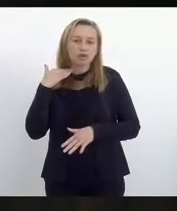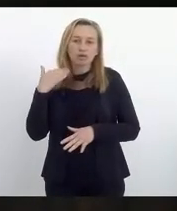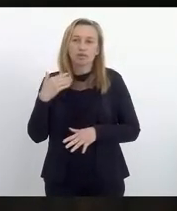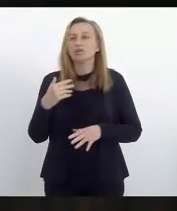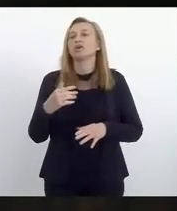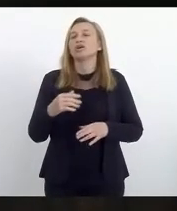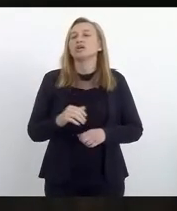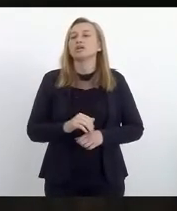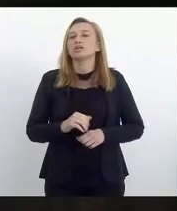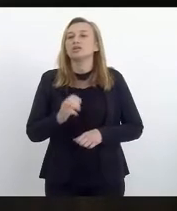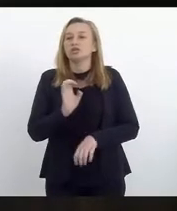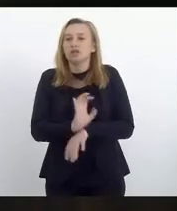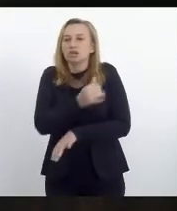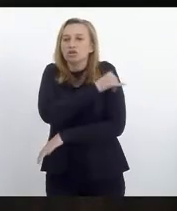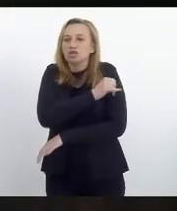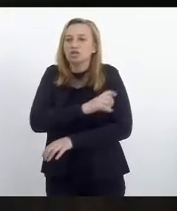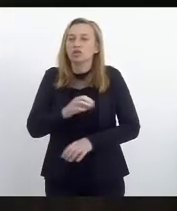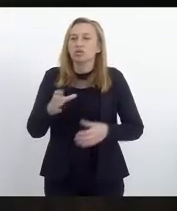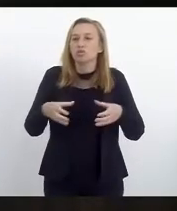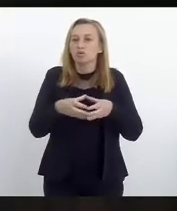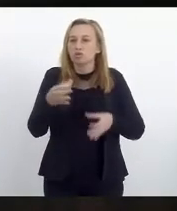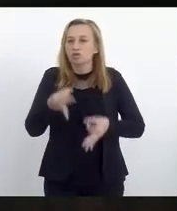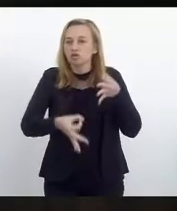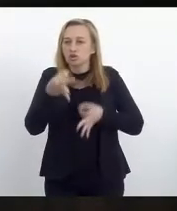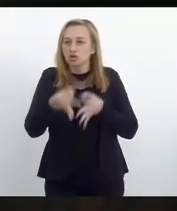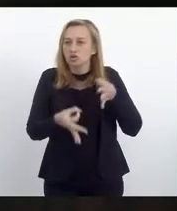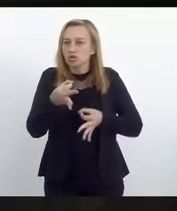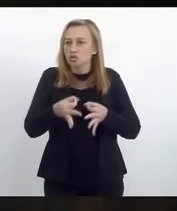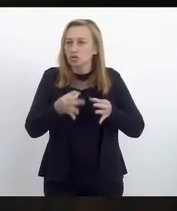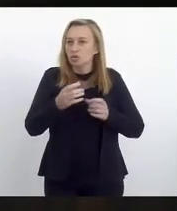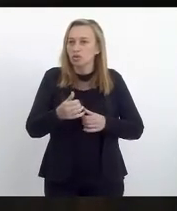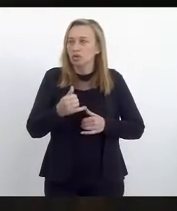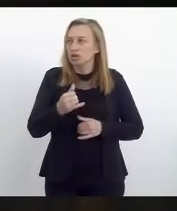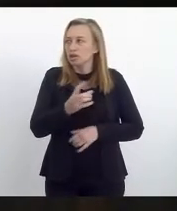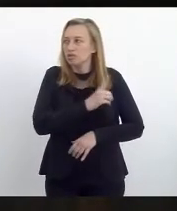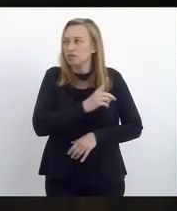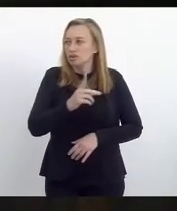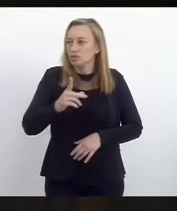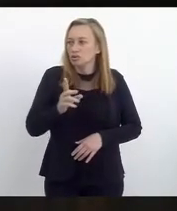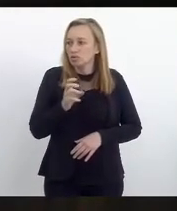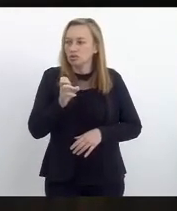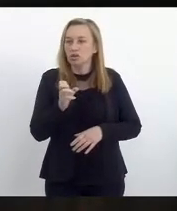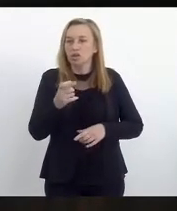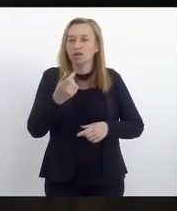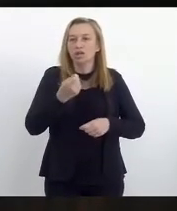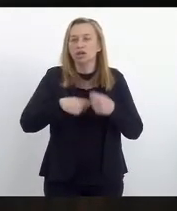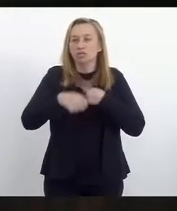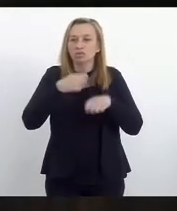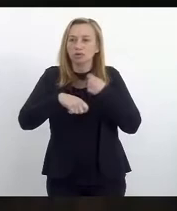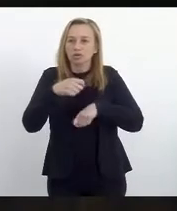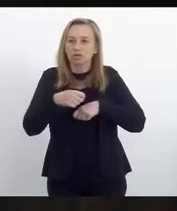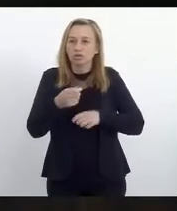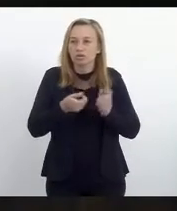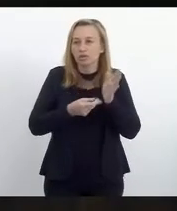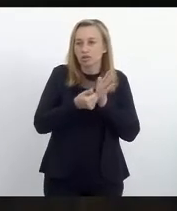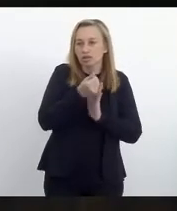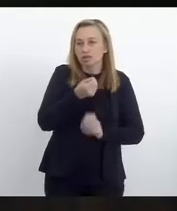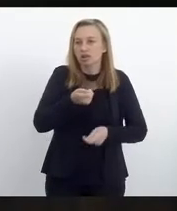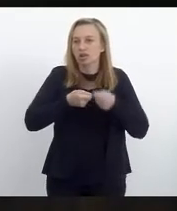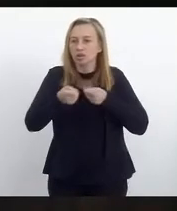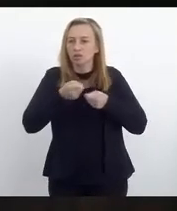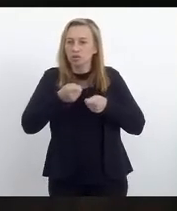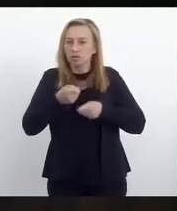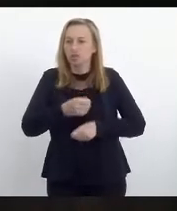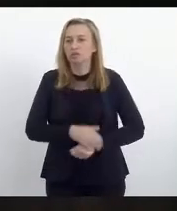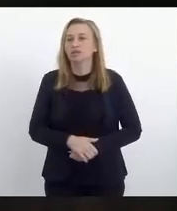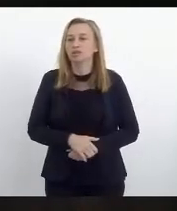Janeiro. Pendente do parecer das comissões de Constituição e Justiça, Defesa do Consumidor, de Economia e dos Comércios, de Orçamento, Finanças, Fiscalização Financeira